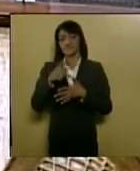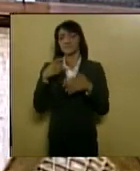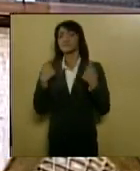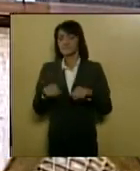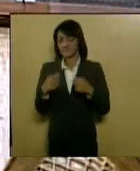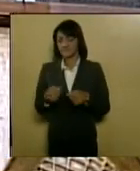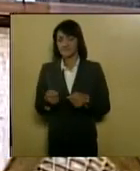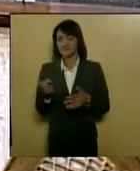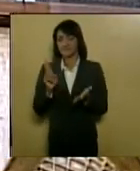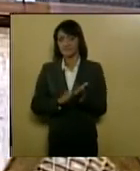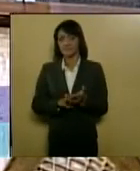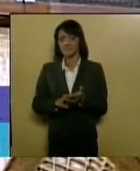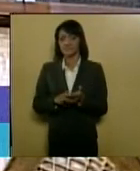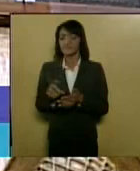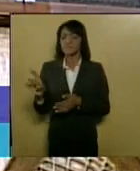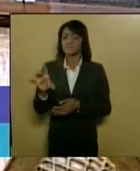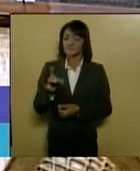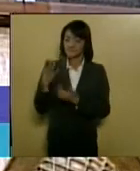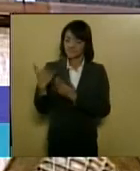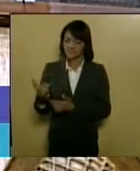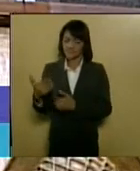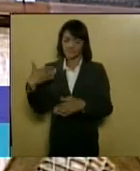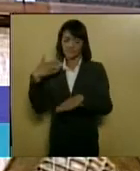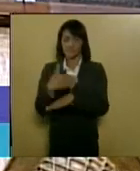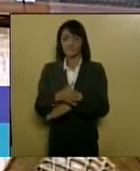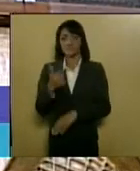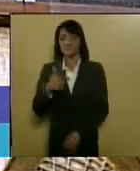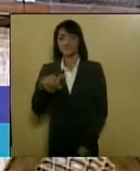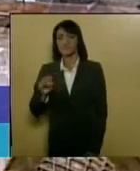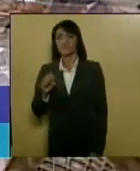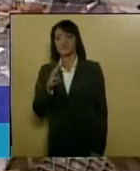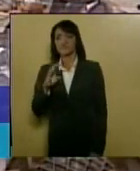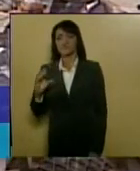a passagem dos nossos jovens pelo